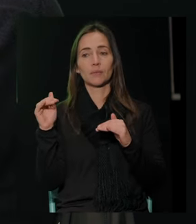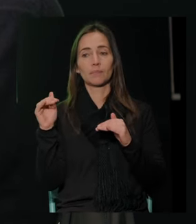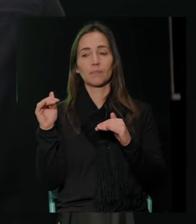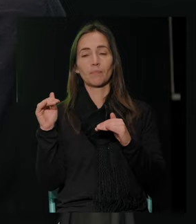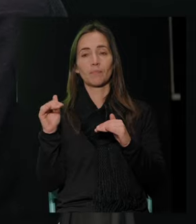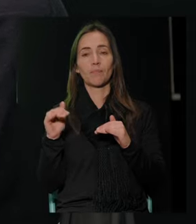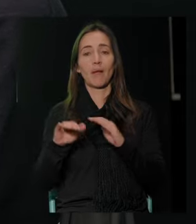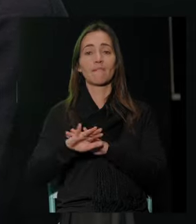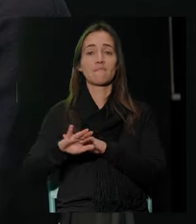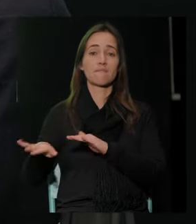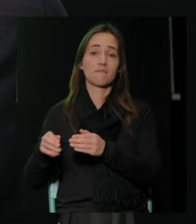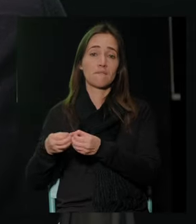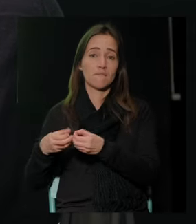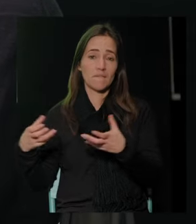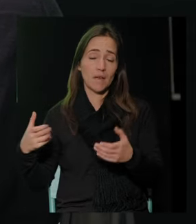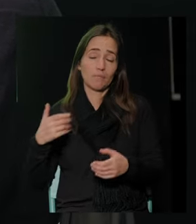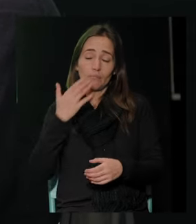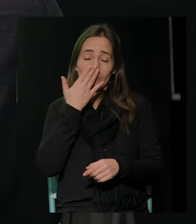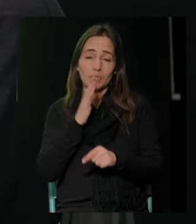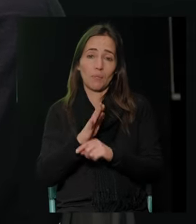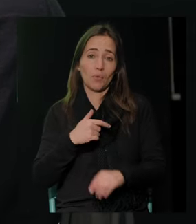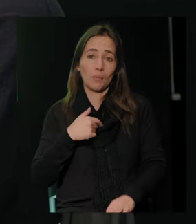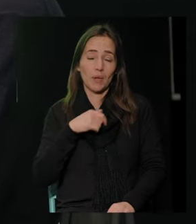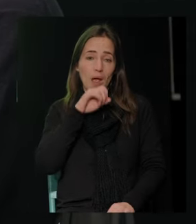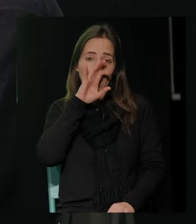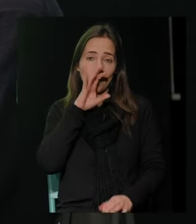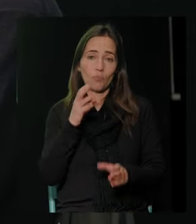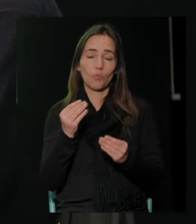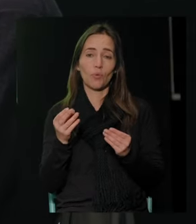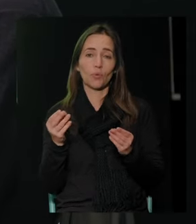da extrema-direita, por exemplo, a mim impressionou-me bastante.